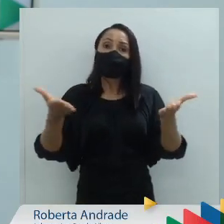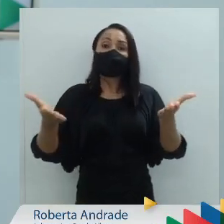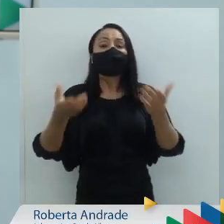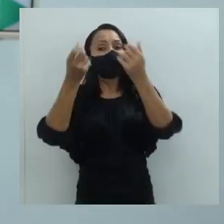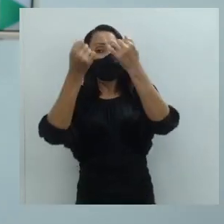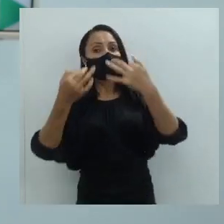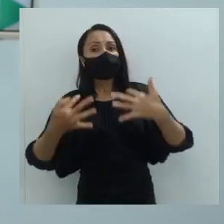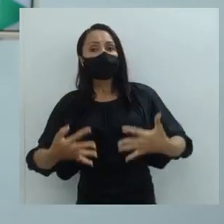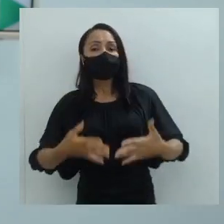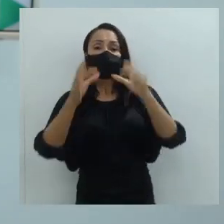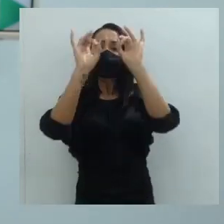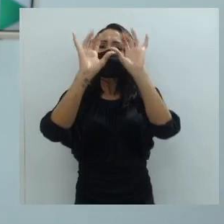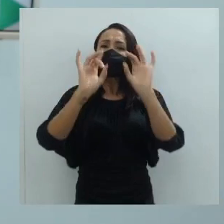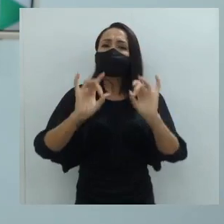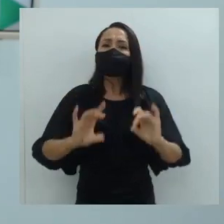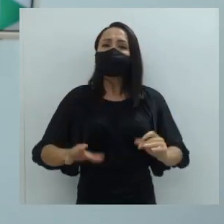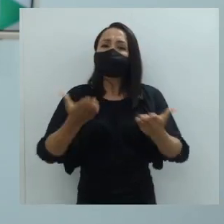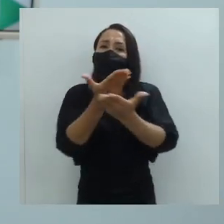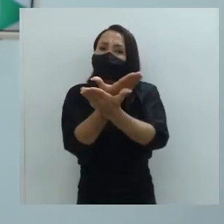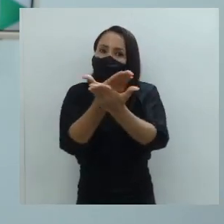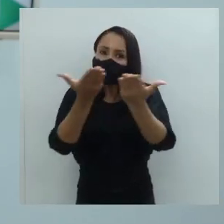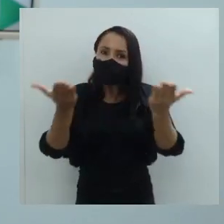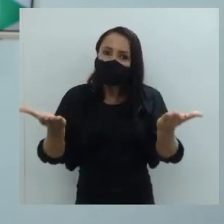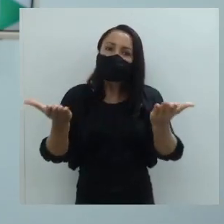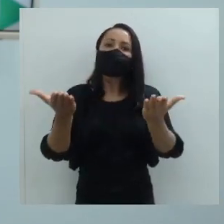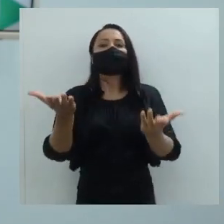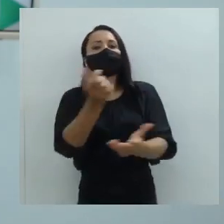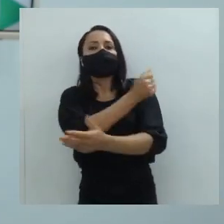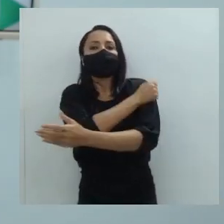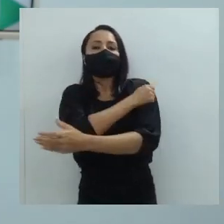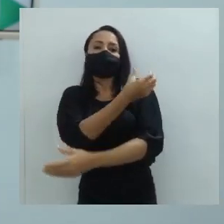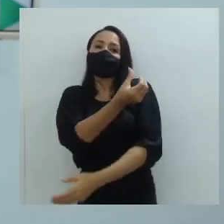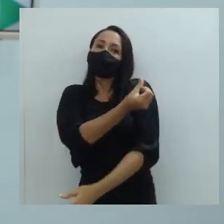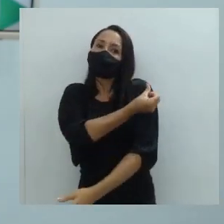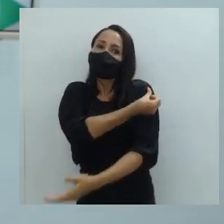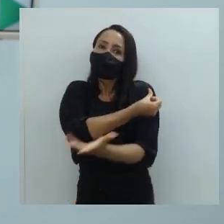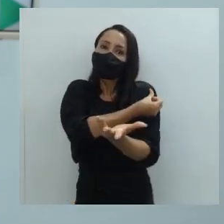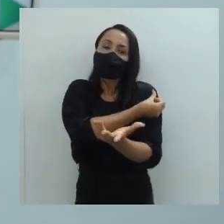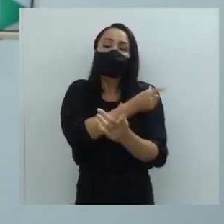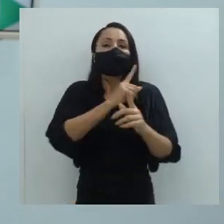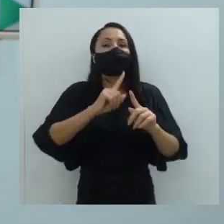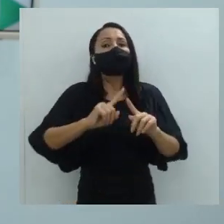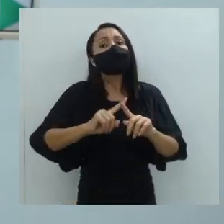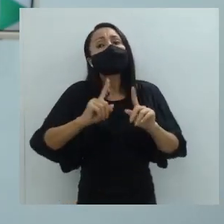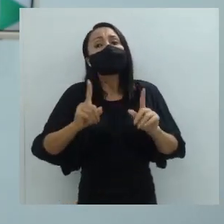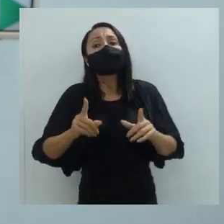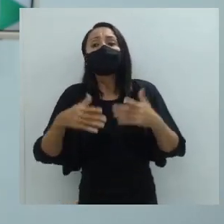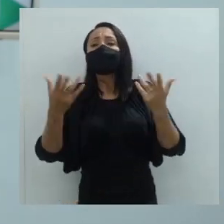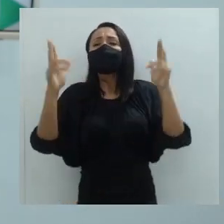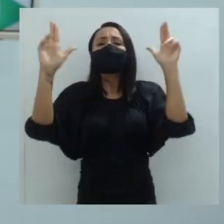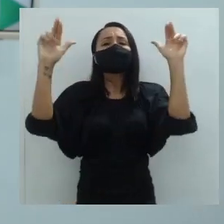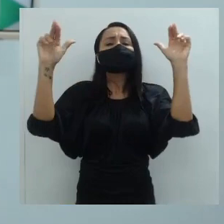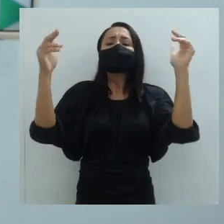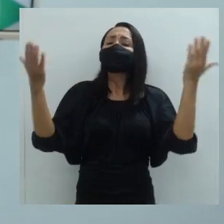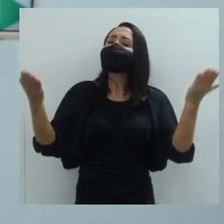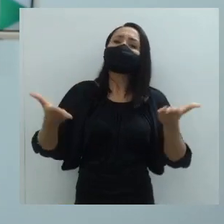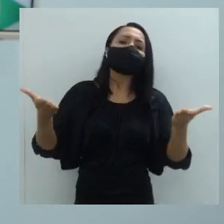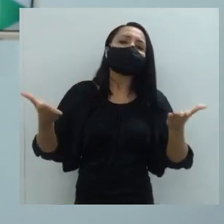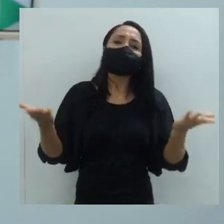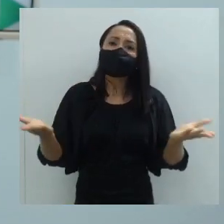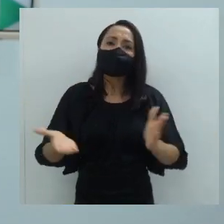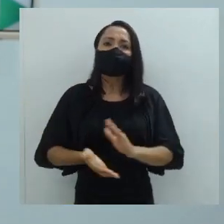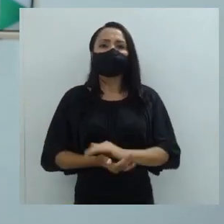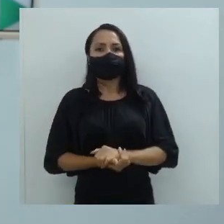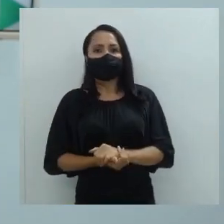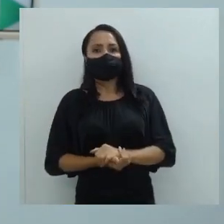falar especialmente para você, estudante do sexto ano. Mas qual será o tema da aula de